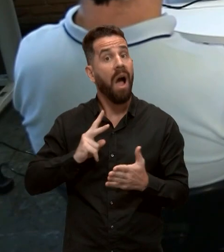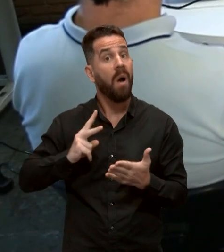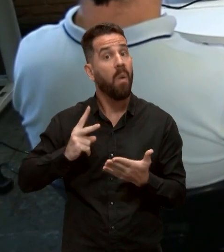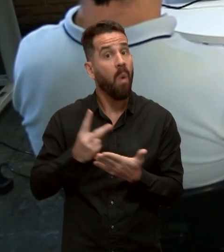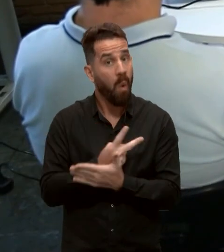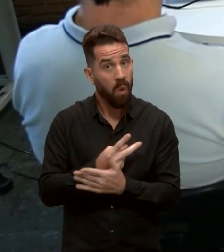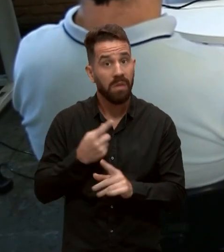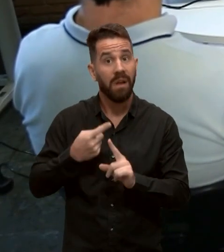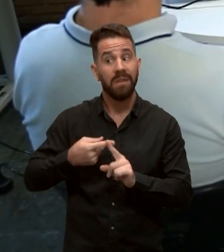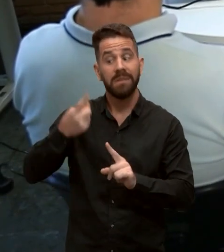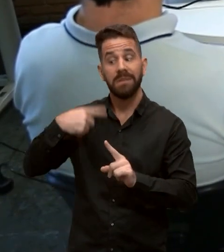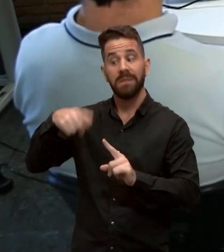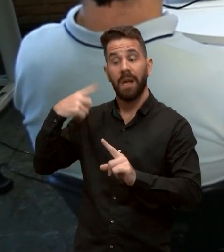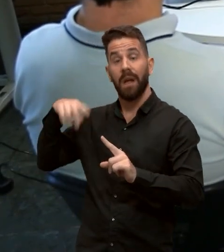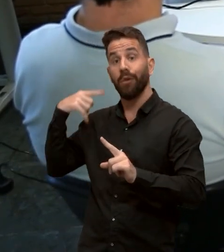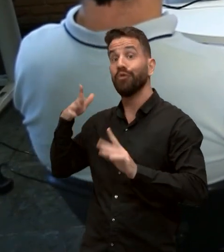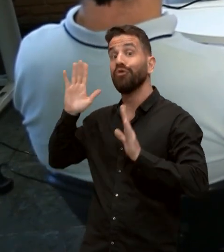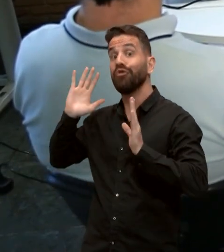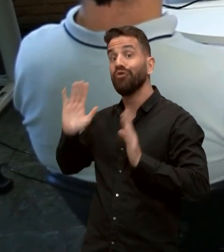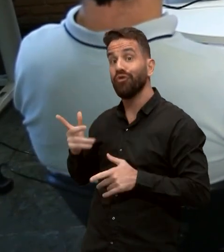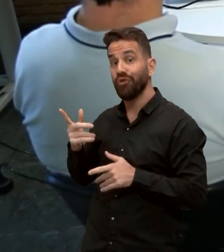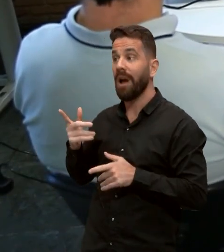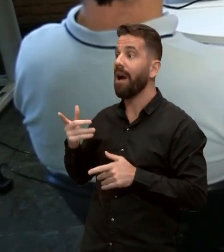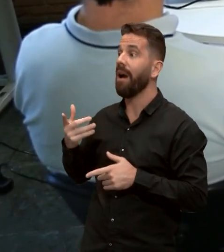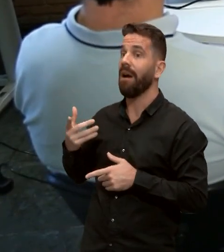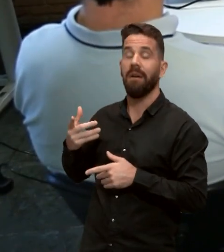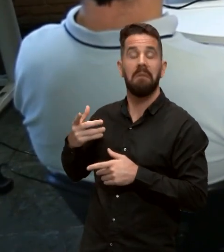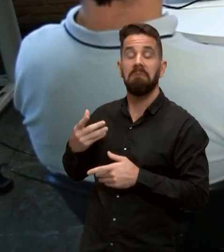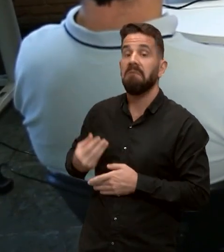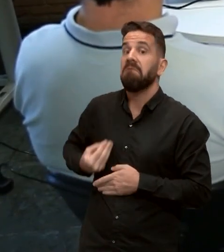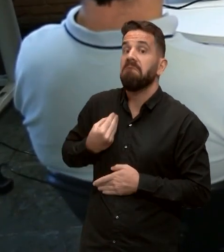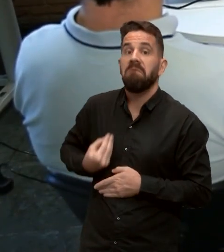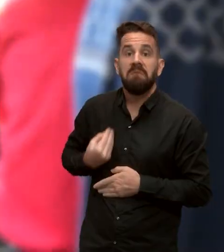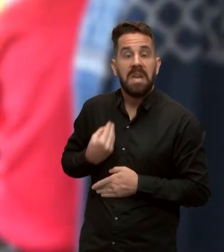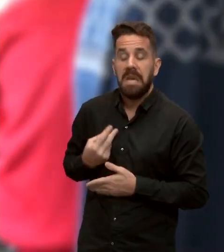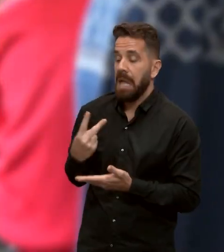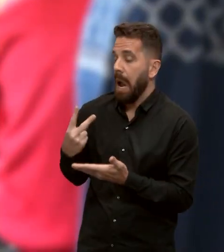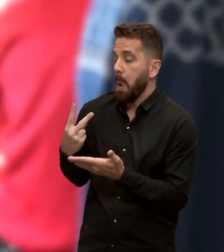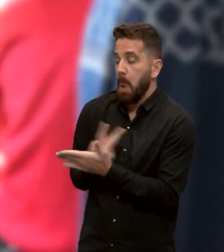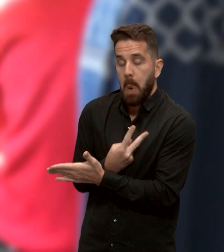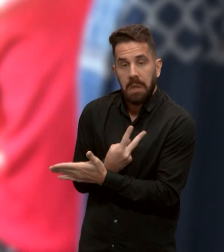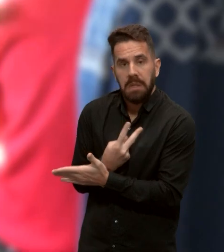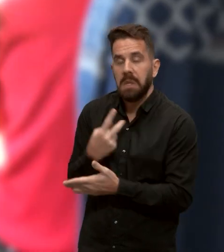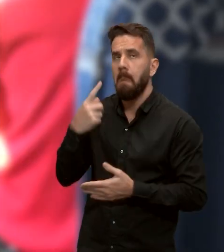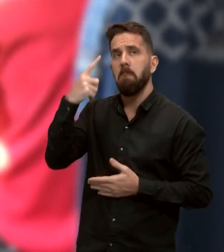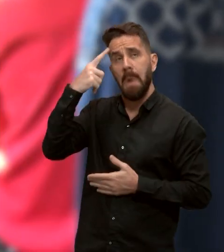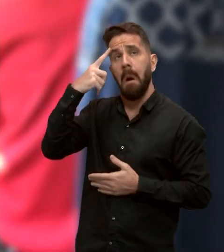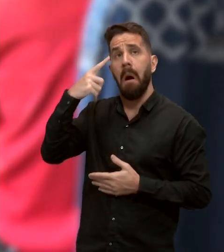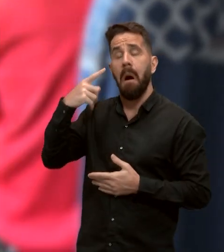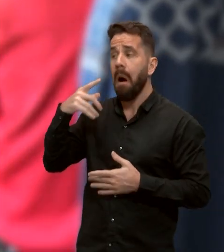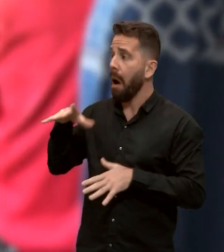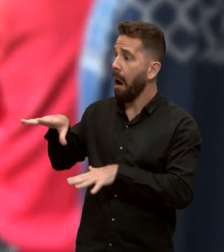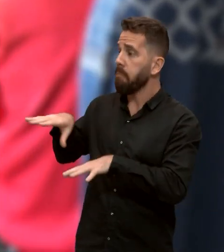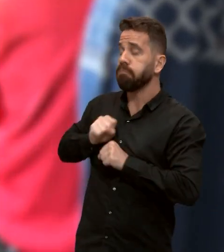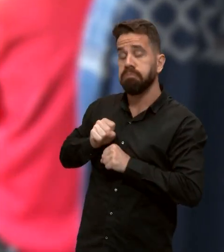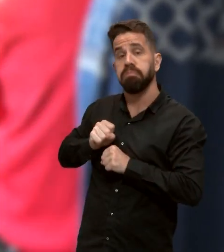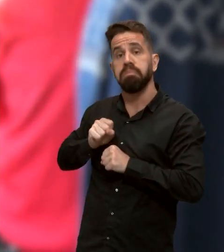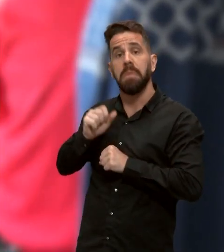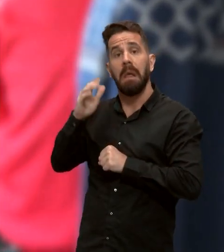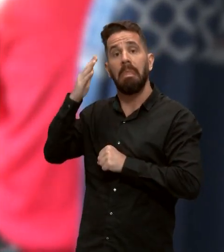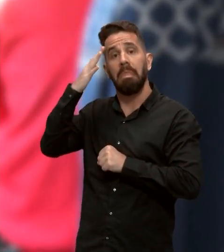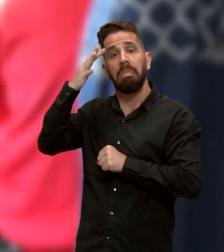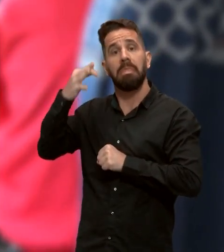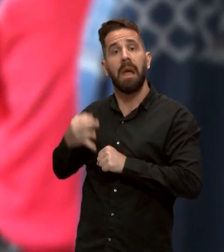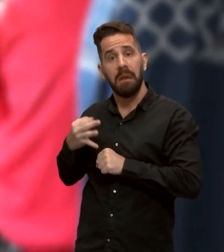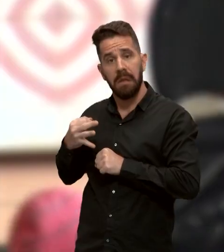estão repetindo, às vezes, do que eles pensam como certo, do que eles entenderam dos próprios pais,